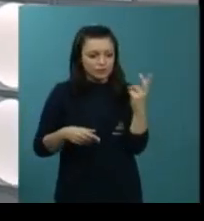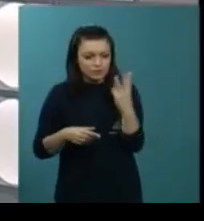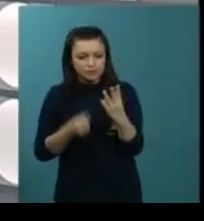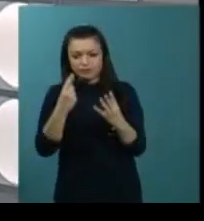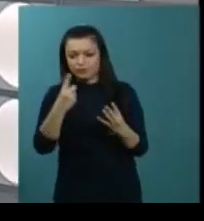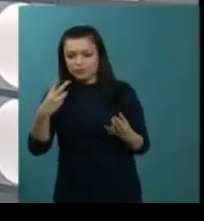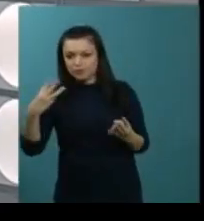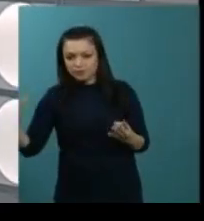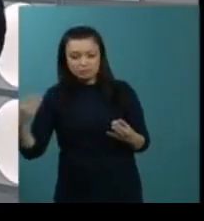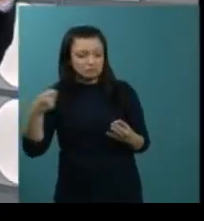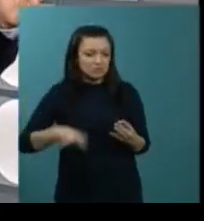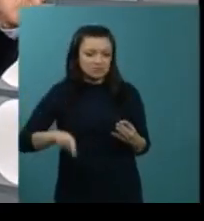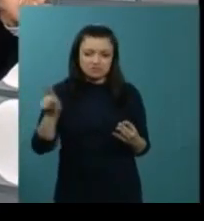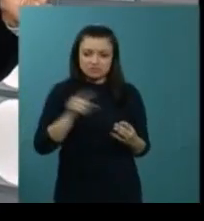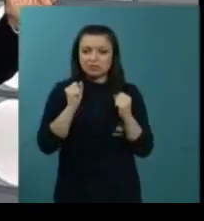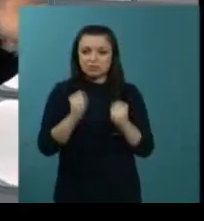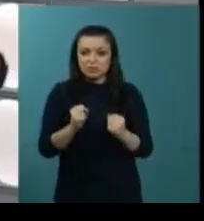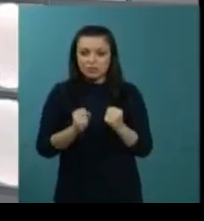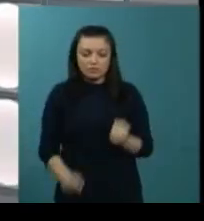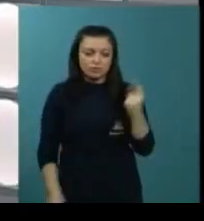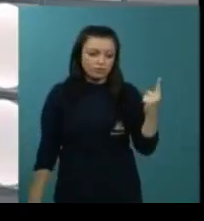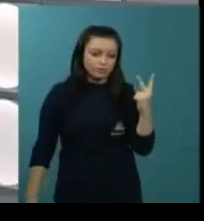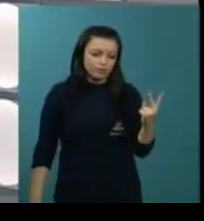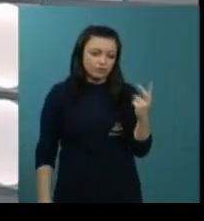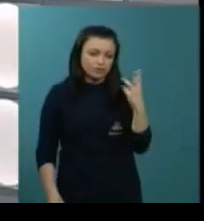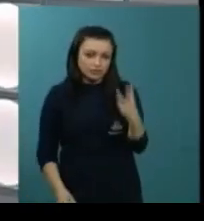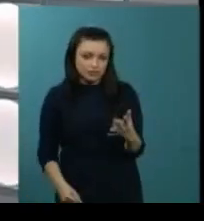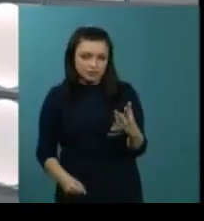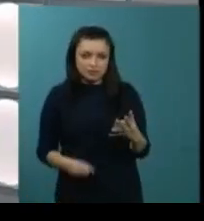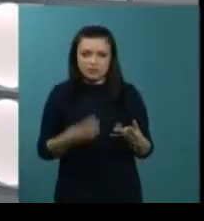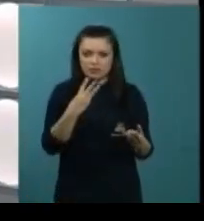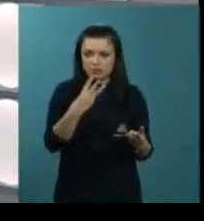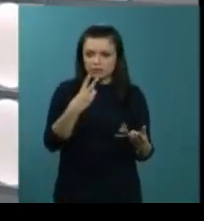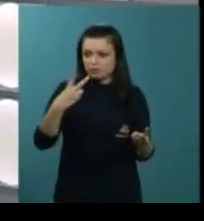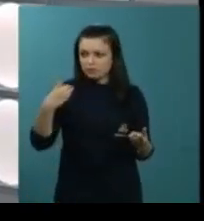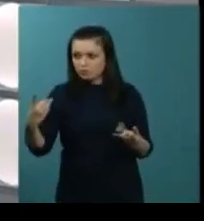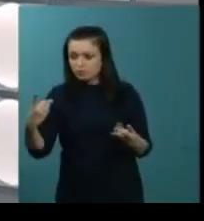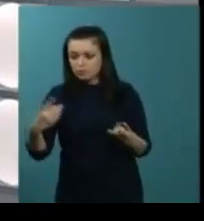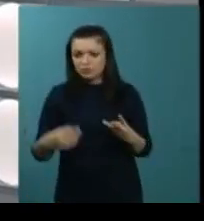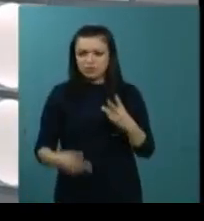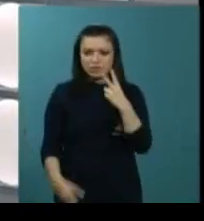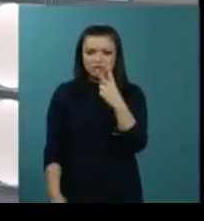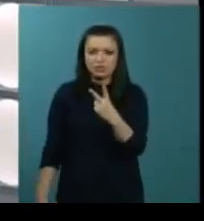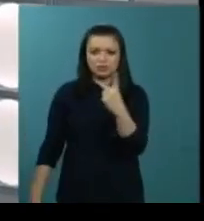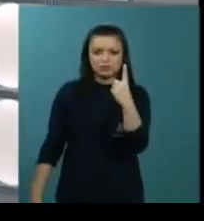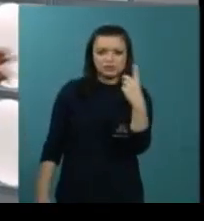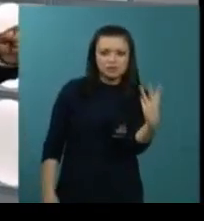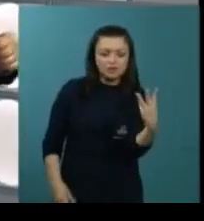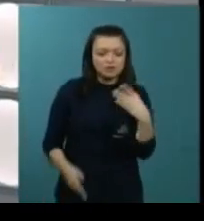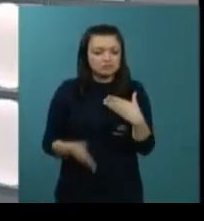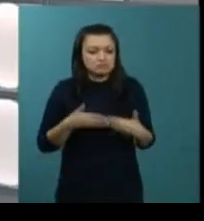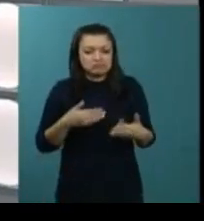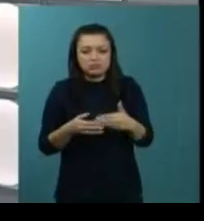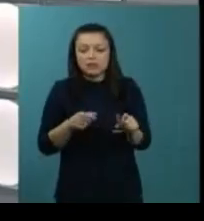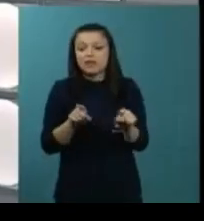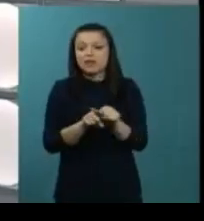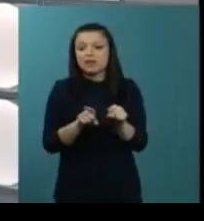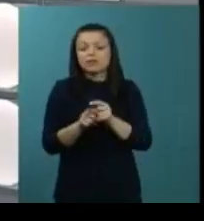ordem. 1, 2, 3, 3, 2, 1, 2, 1, 3, são os mesmos elementos,